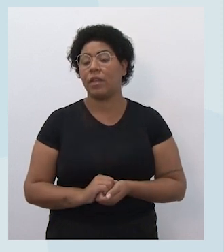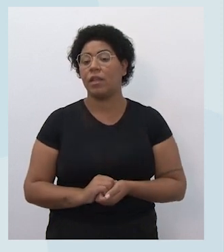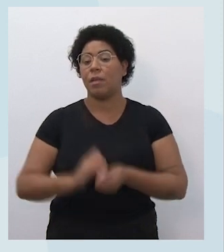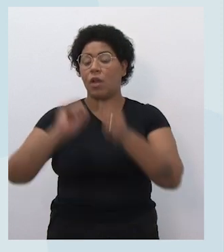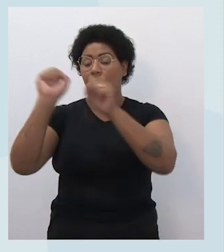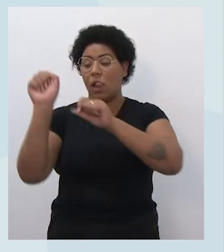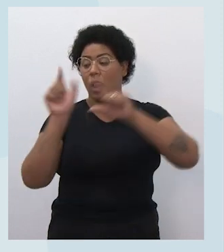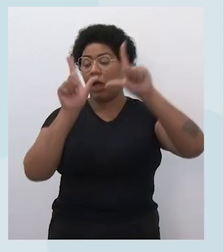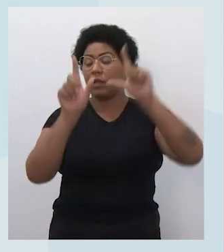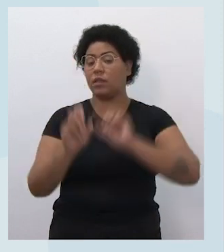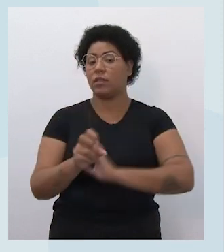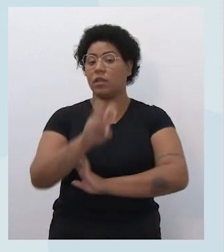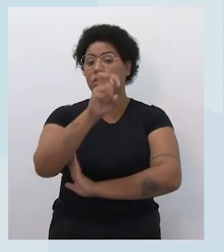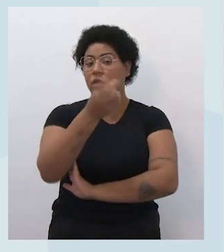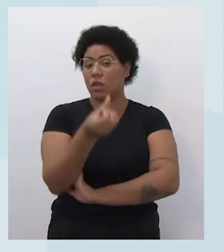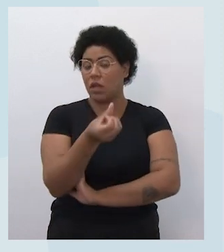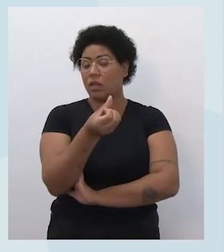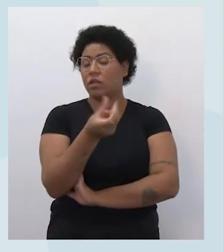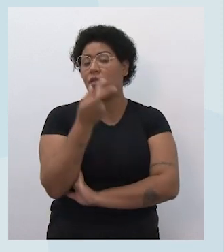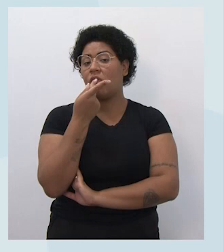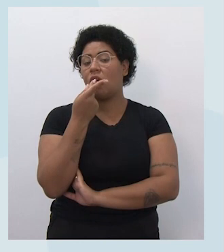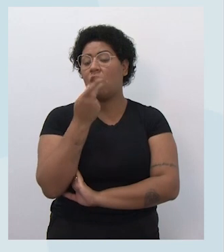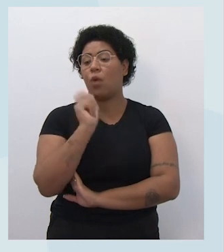pouco sobre